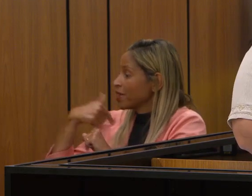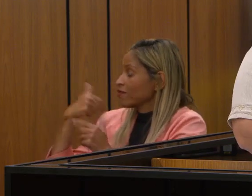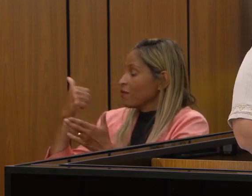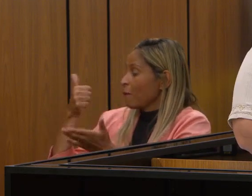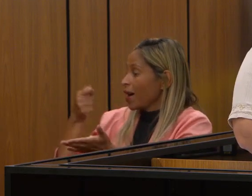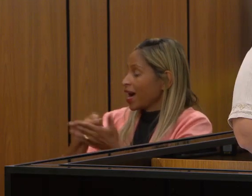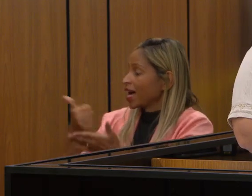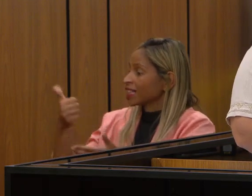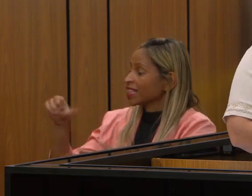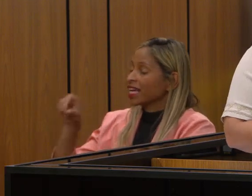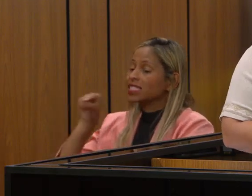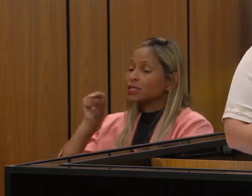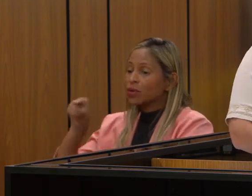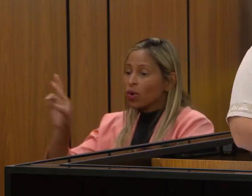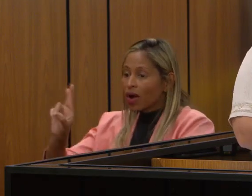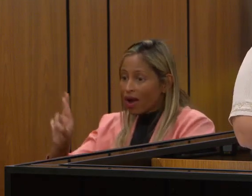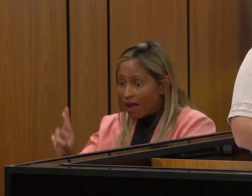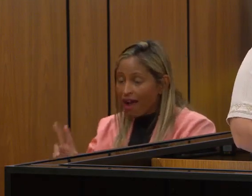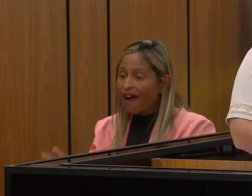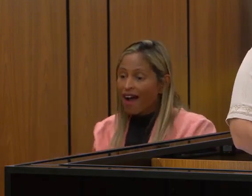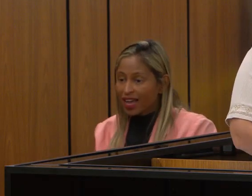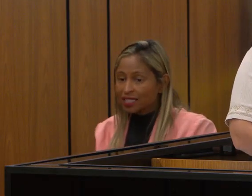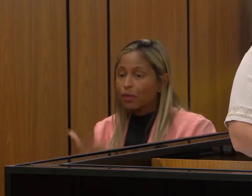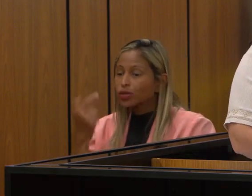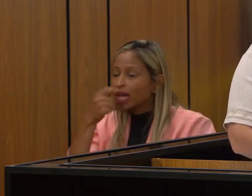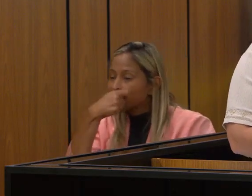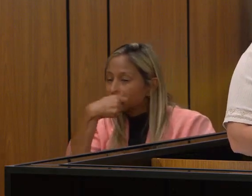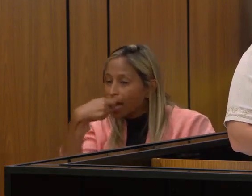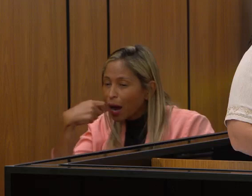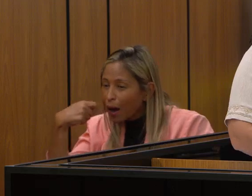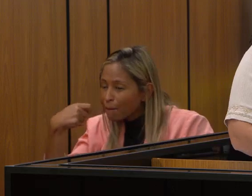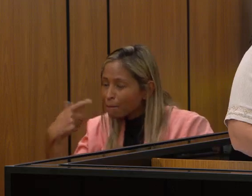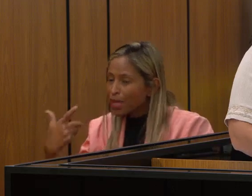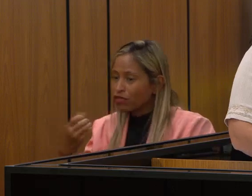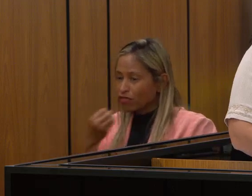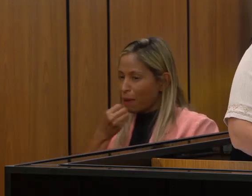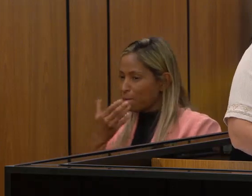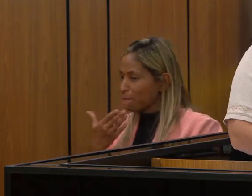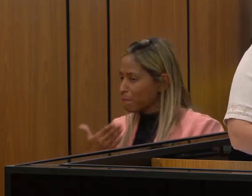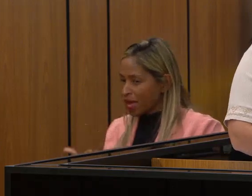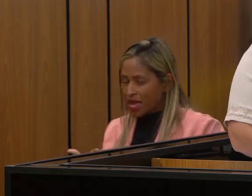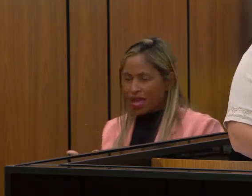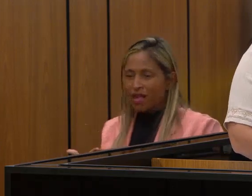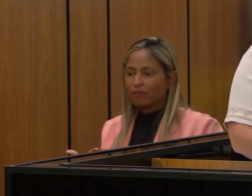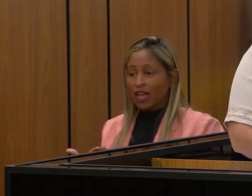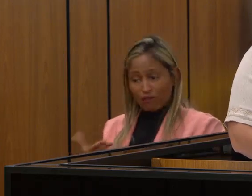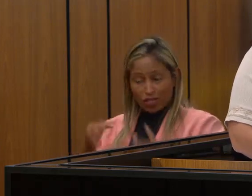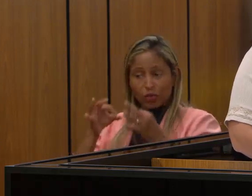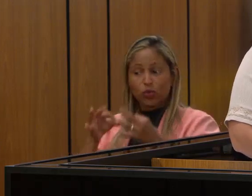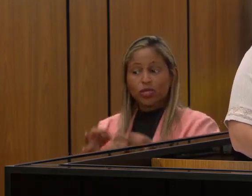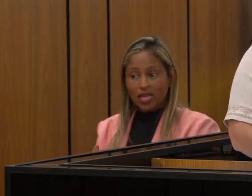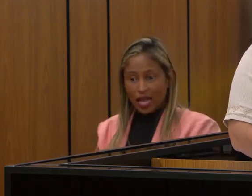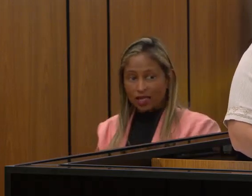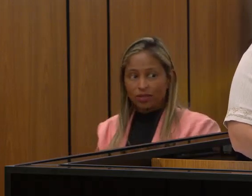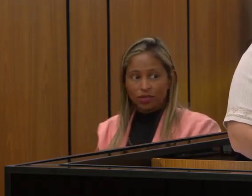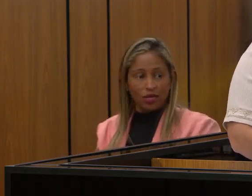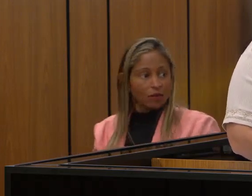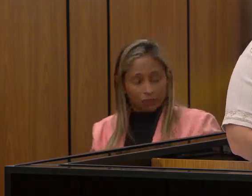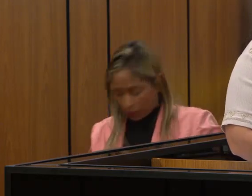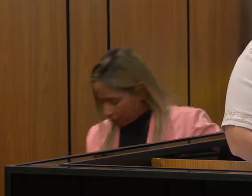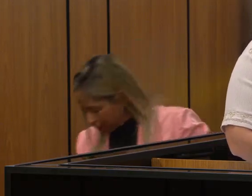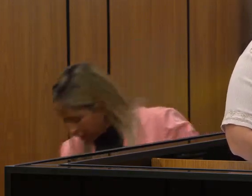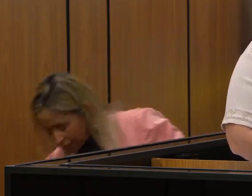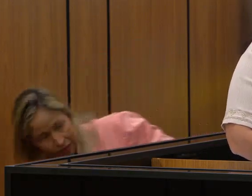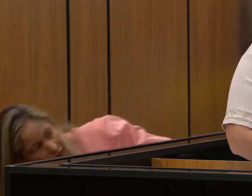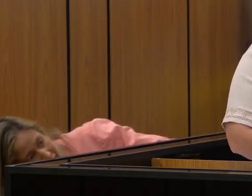por 10.000 eu vou ter meu tratamento eu vou ficar bem e vai dar tudo certo aí